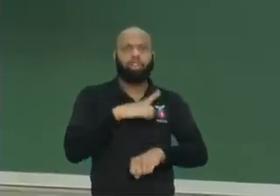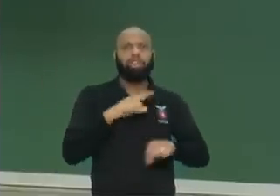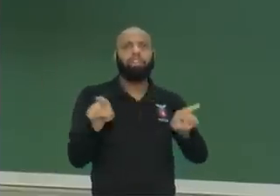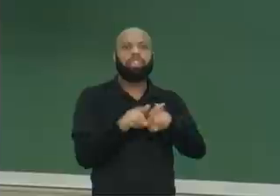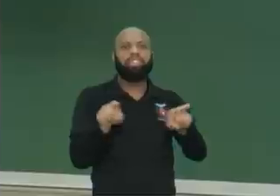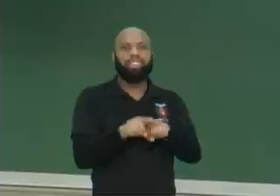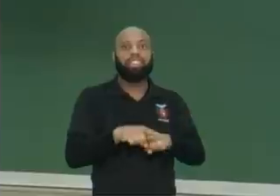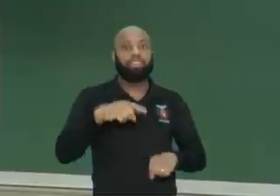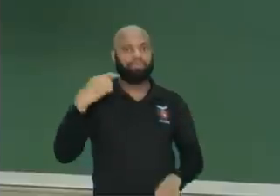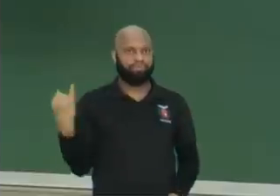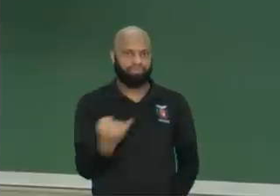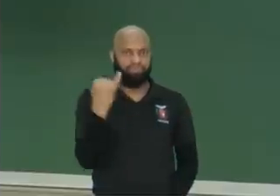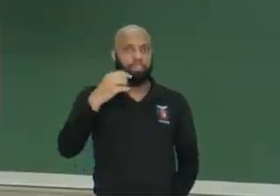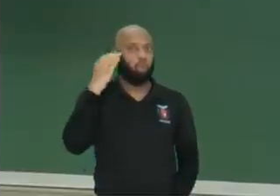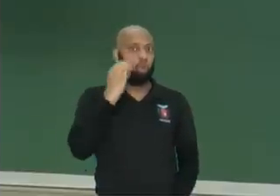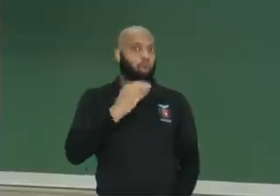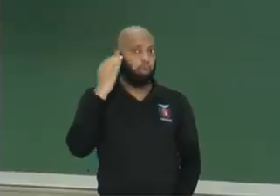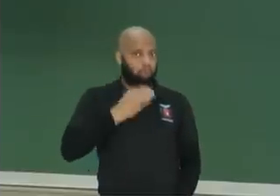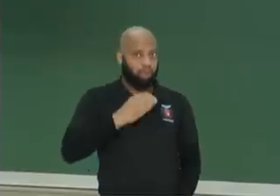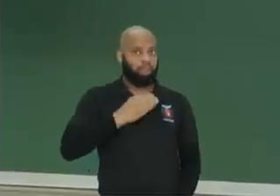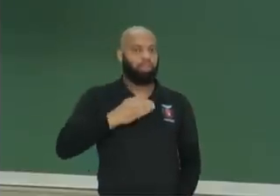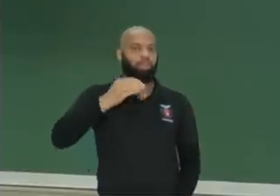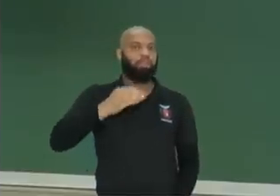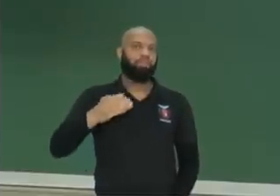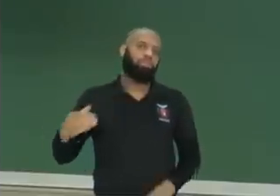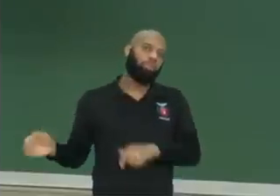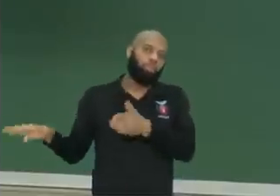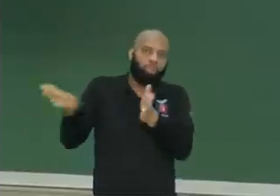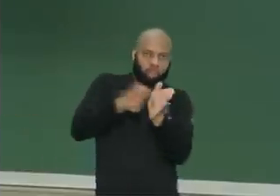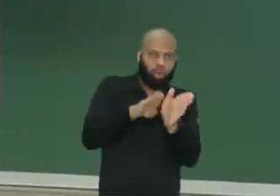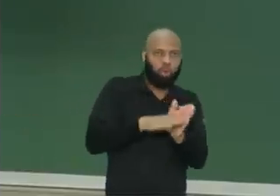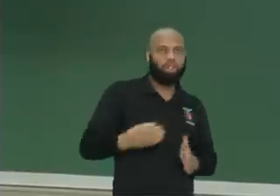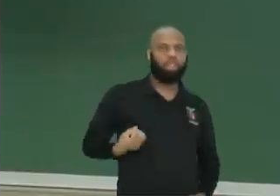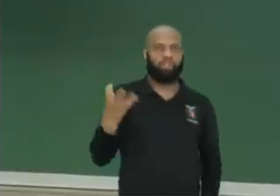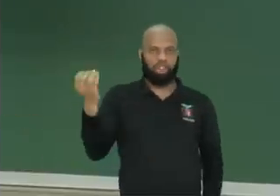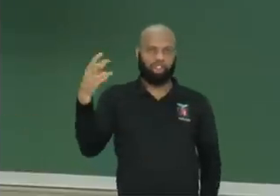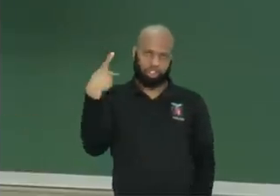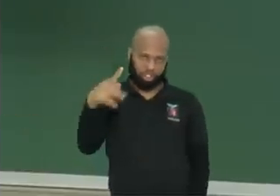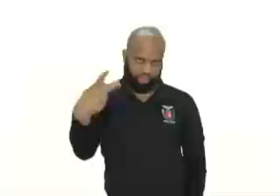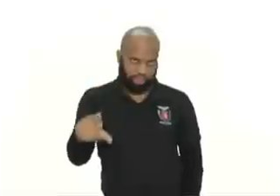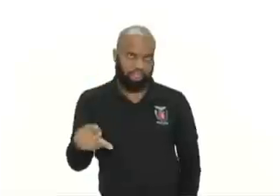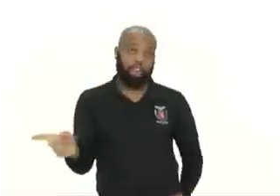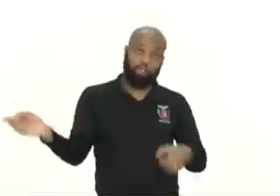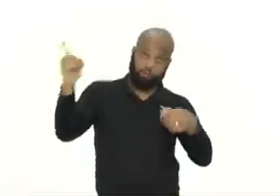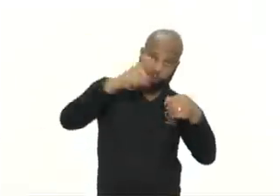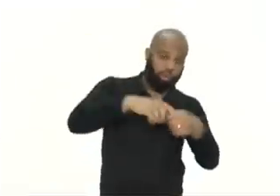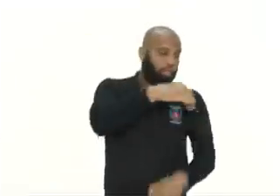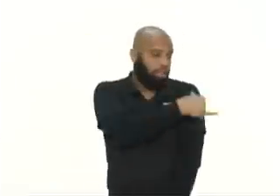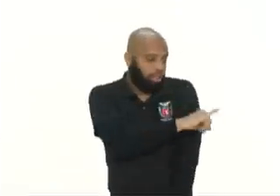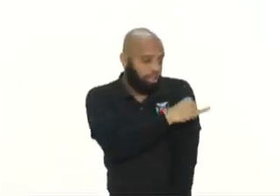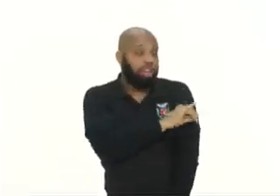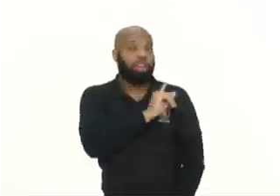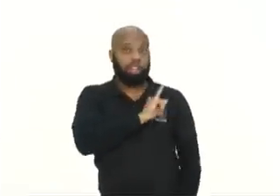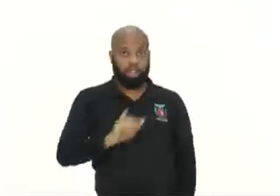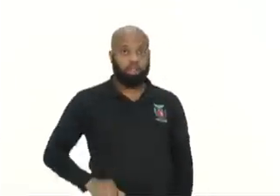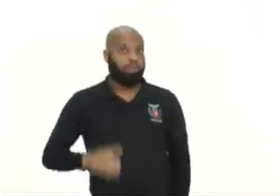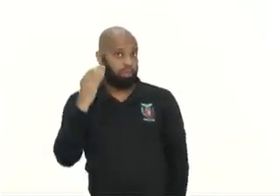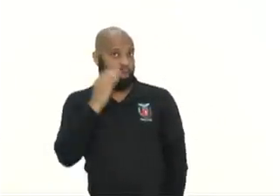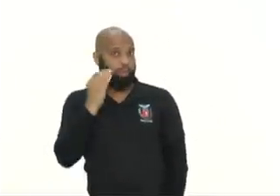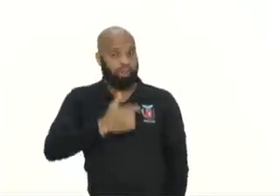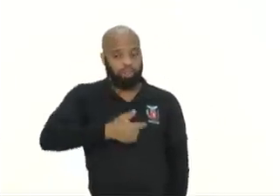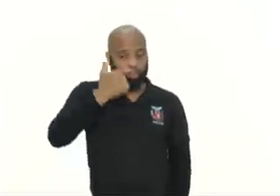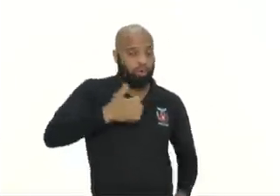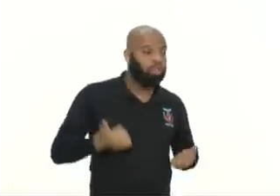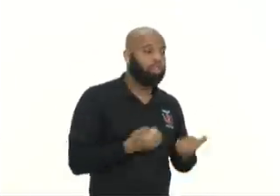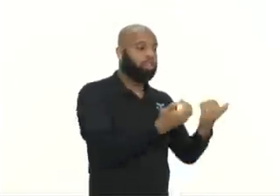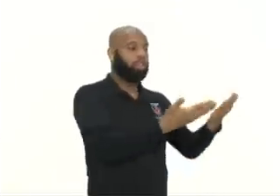ponto histórico ali onde Dom Pedro teria repousado da sua viagem, né. Ao regressar ao Rio de Janeiro, o imperador então deu